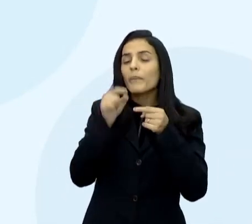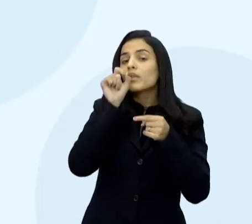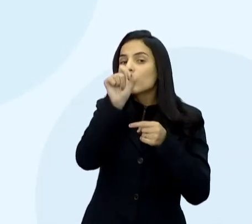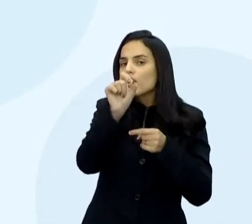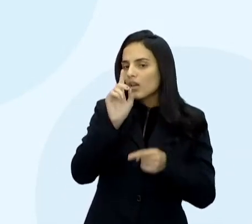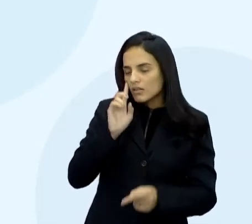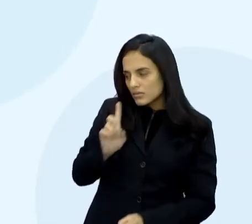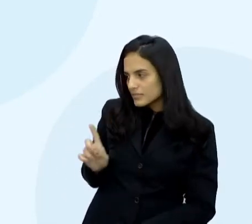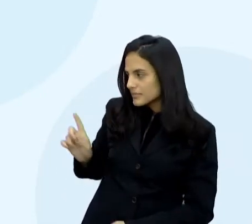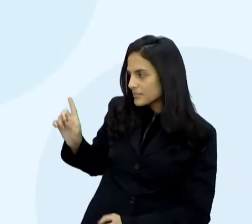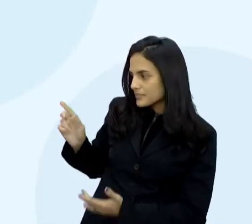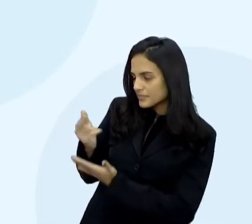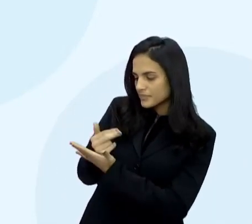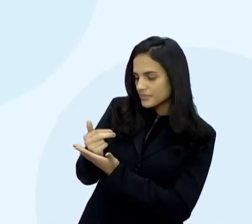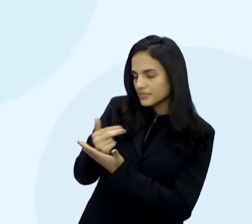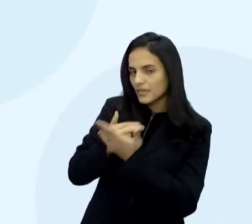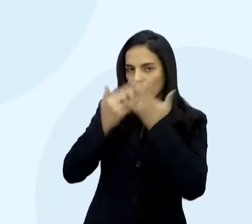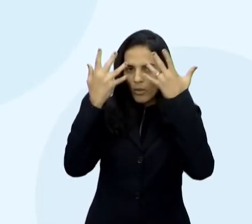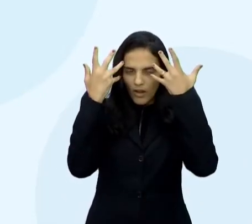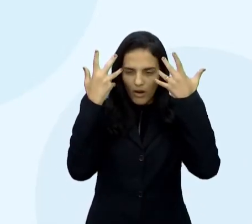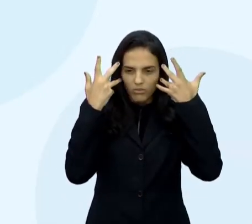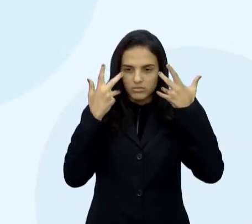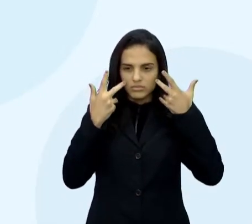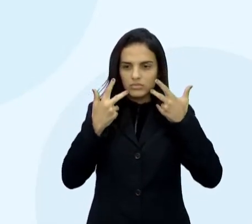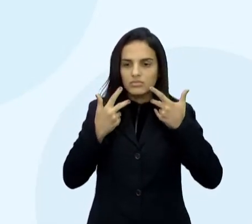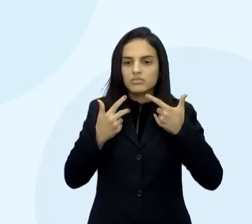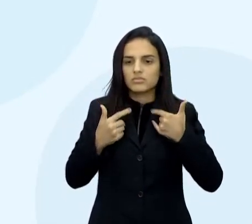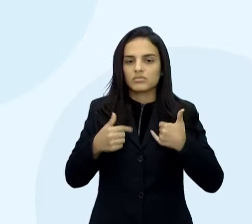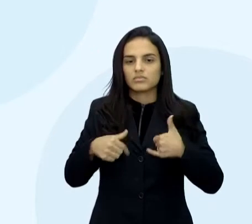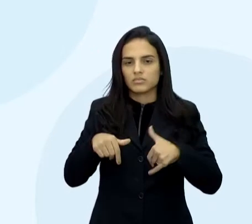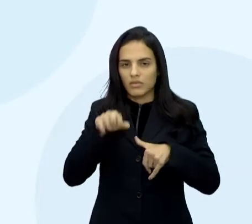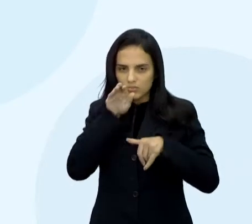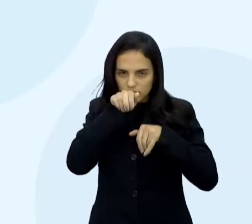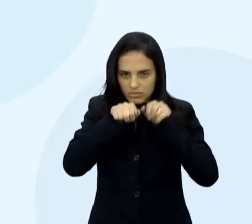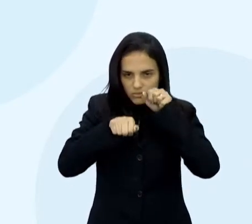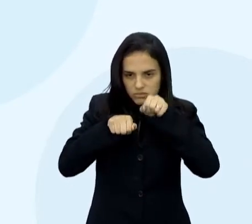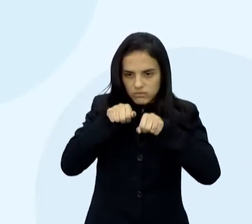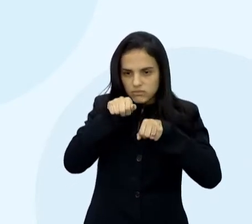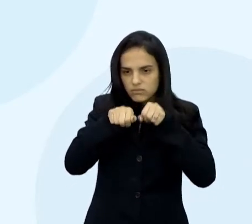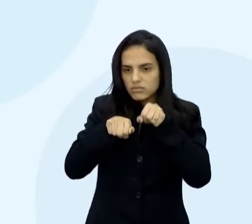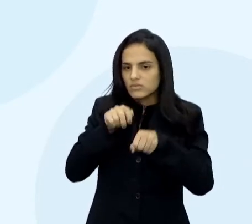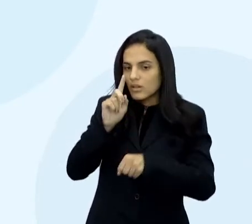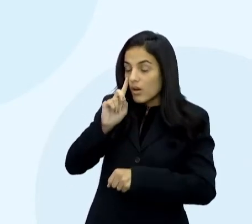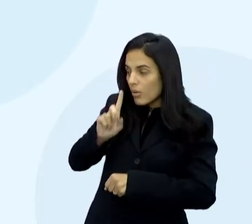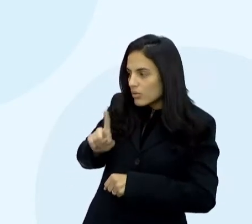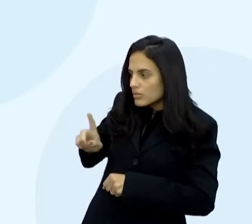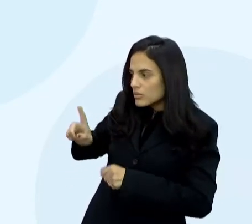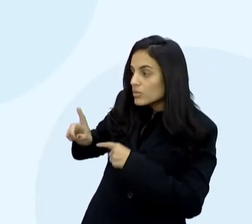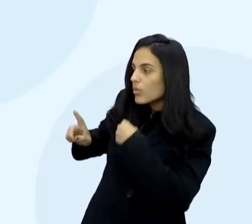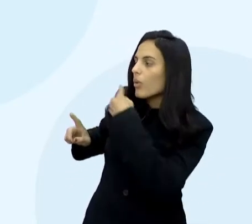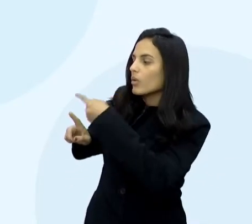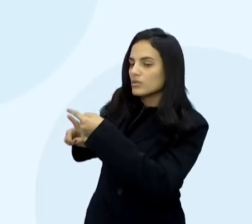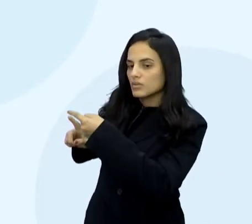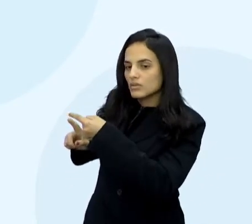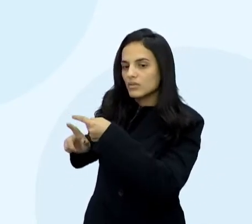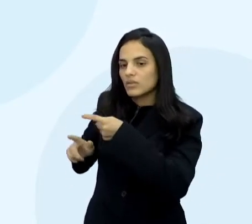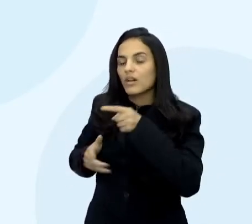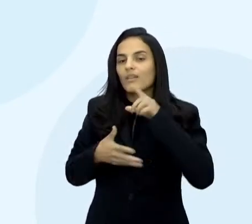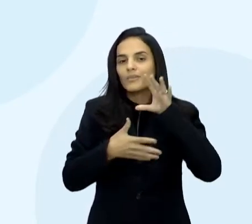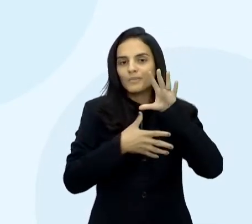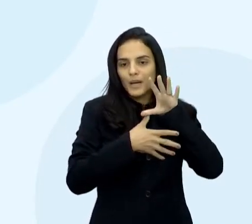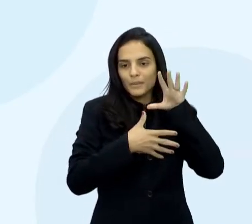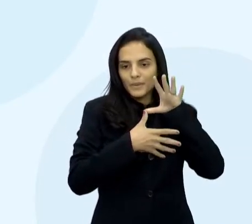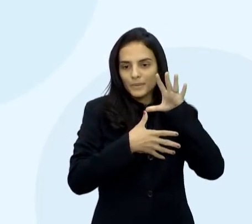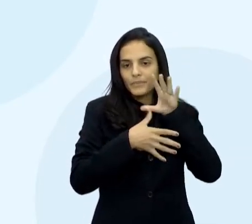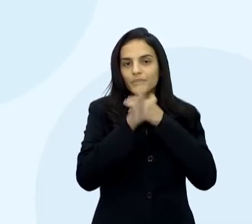viu numa das imagens um leão, que está com uma cara bem brava, e do outro lado nós temos o mapa do Brasil